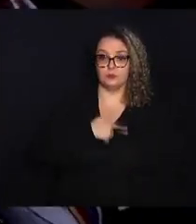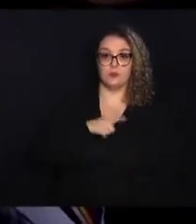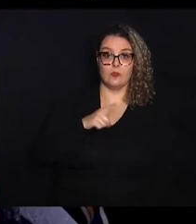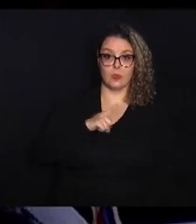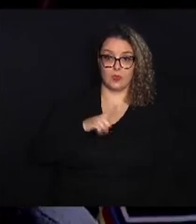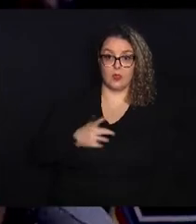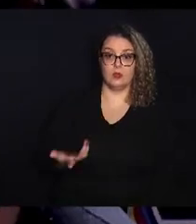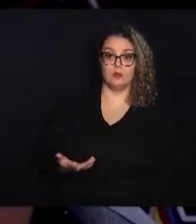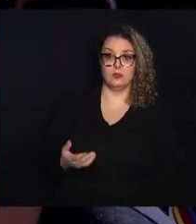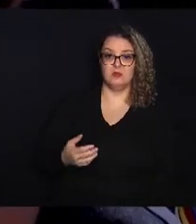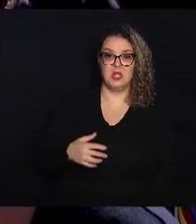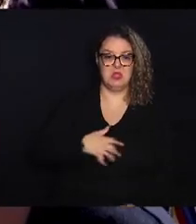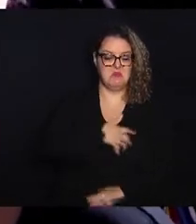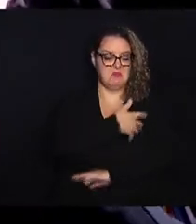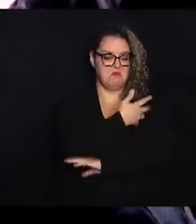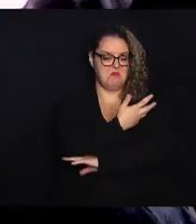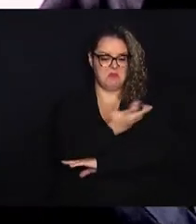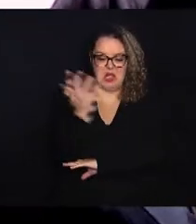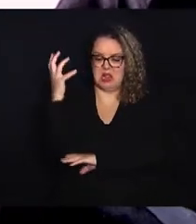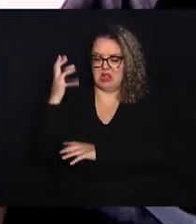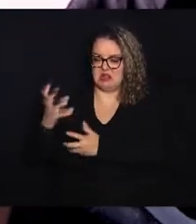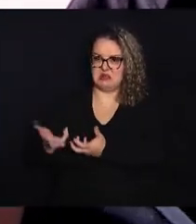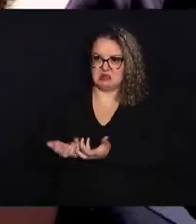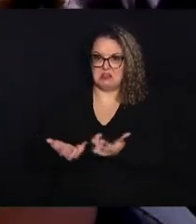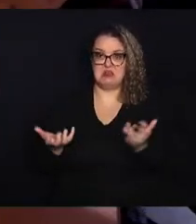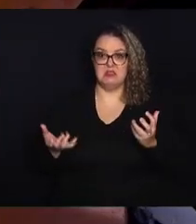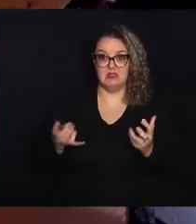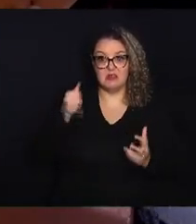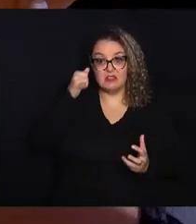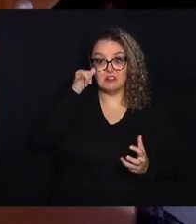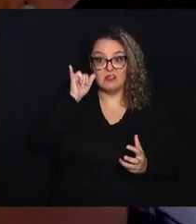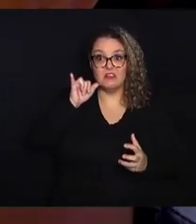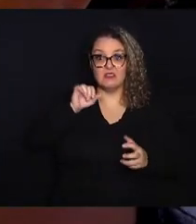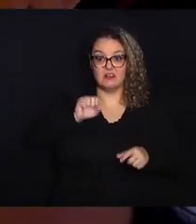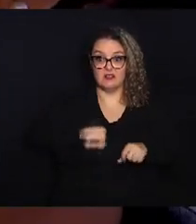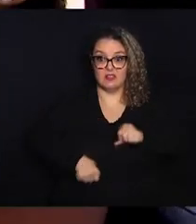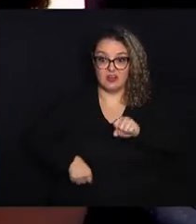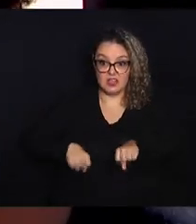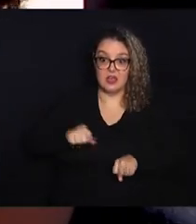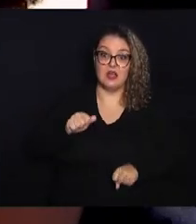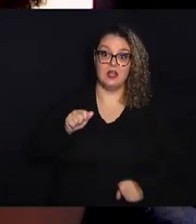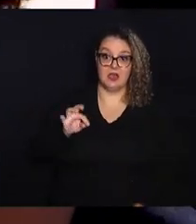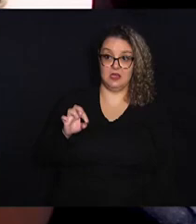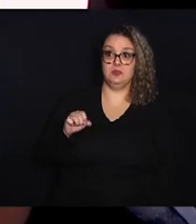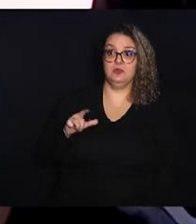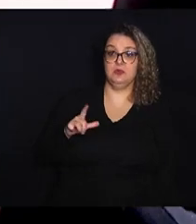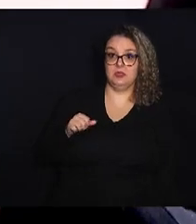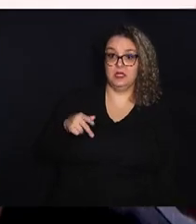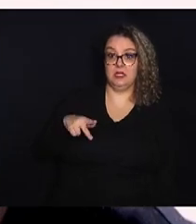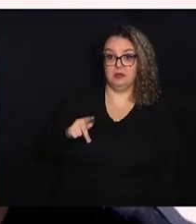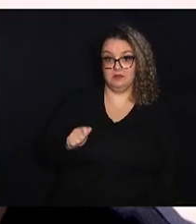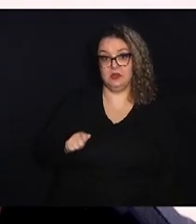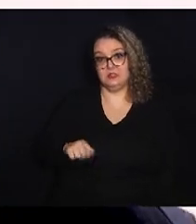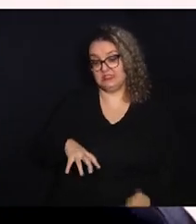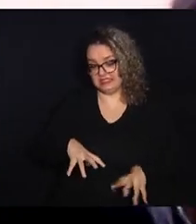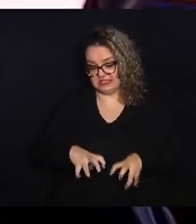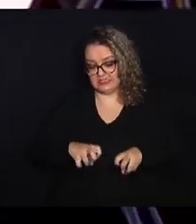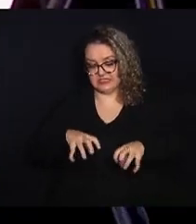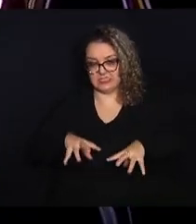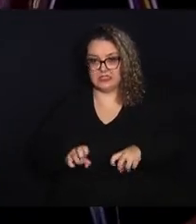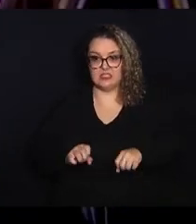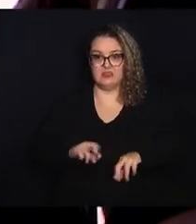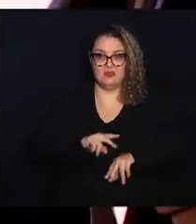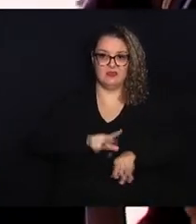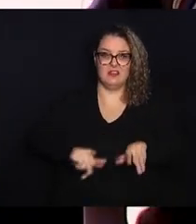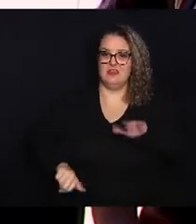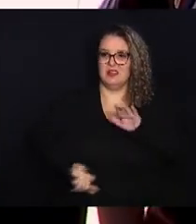um matagal e até vaca atolava na lama, né? Muito bandido